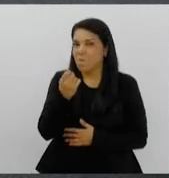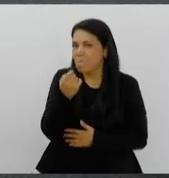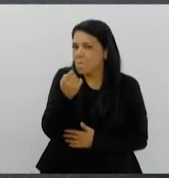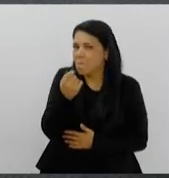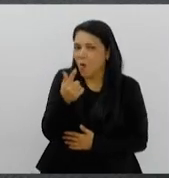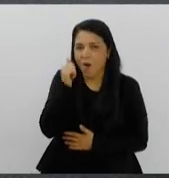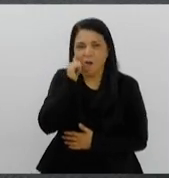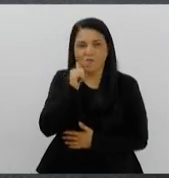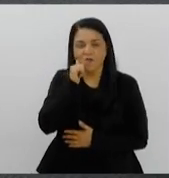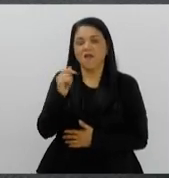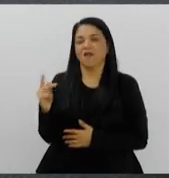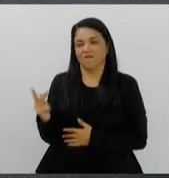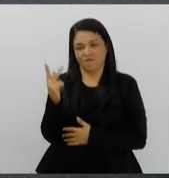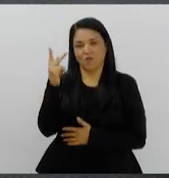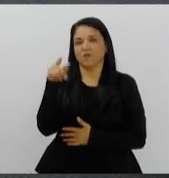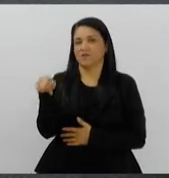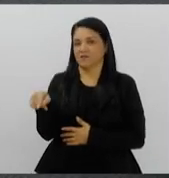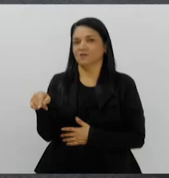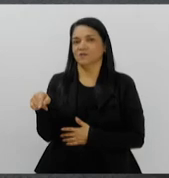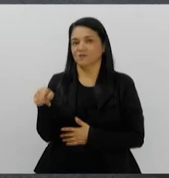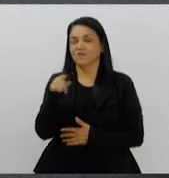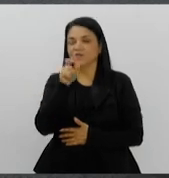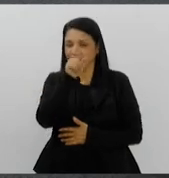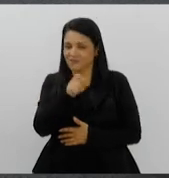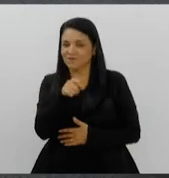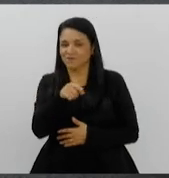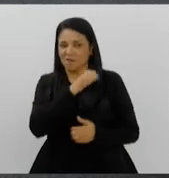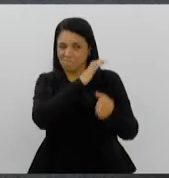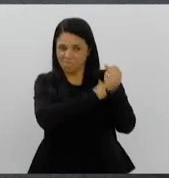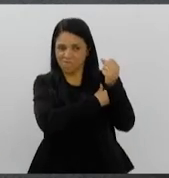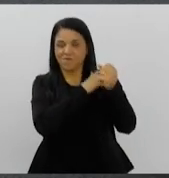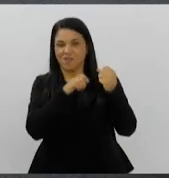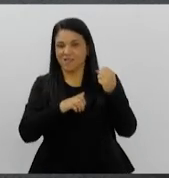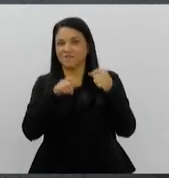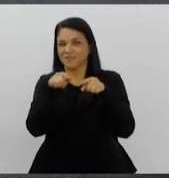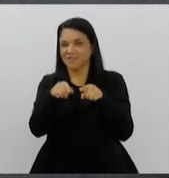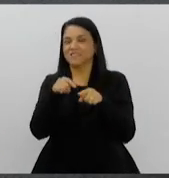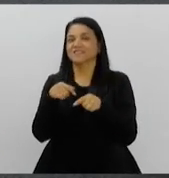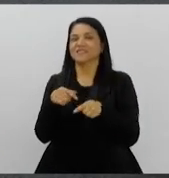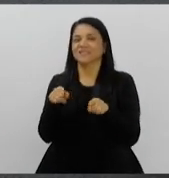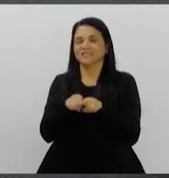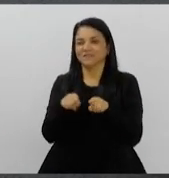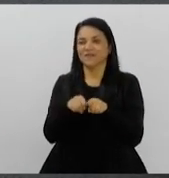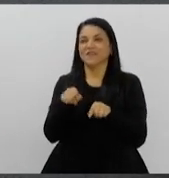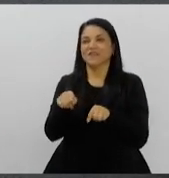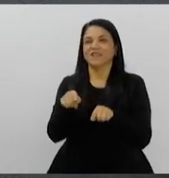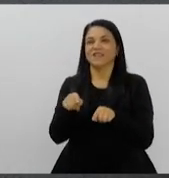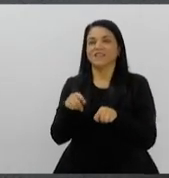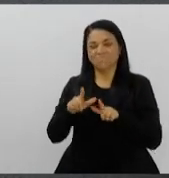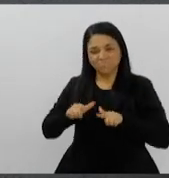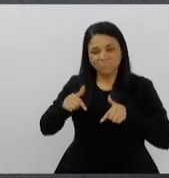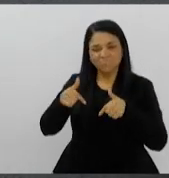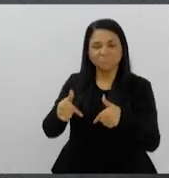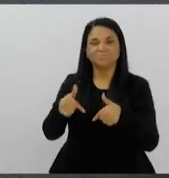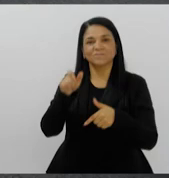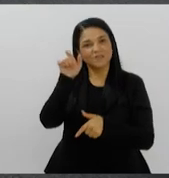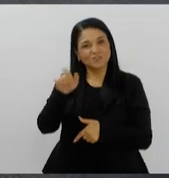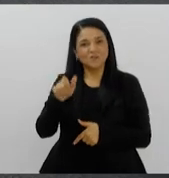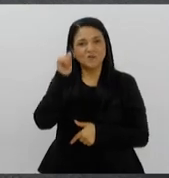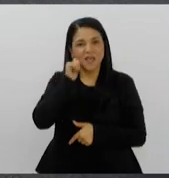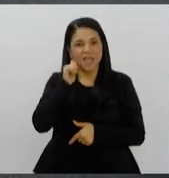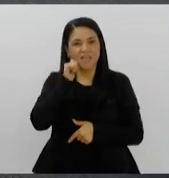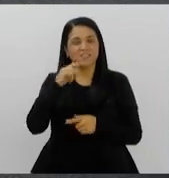Sei que a senhora é uma das maiores feministas dessa casa, ou pelo menos defensoras da participação ativa e altiva das mulheres na